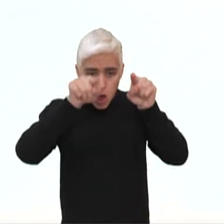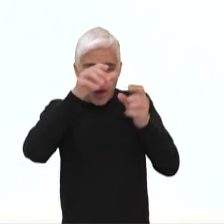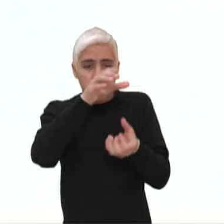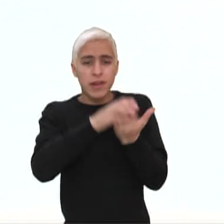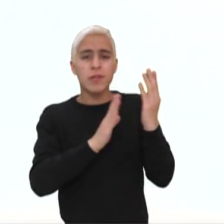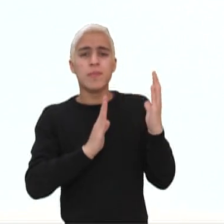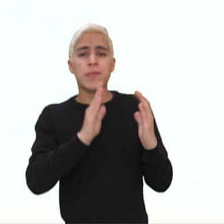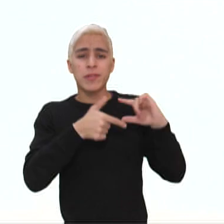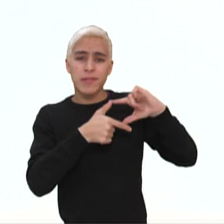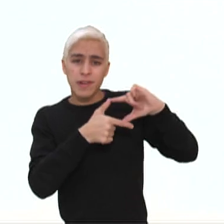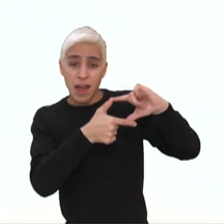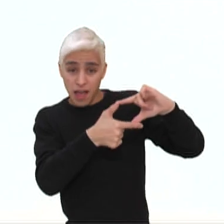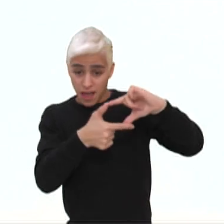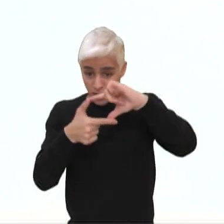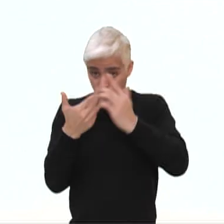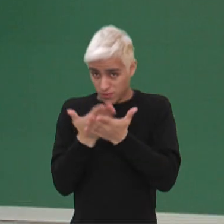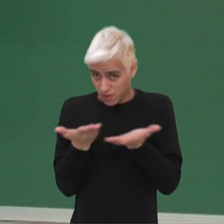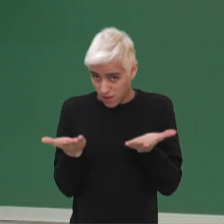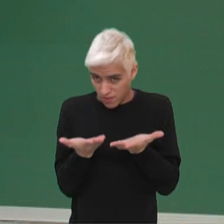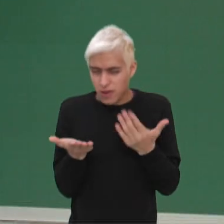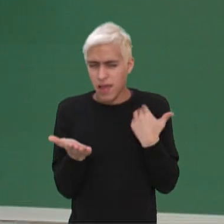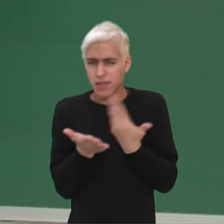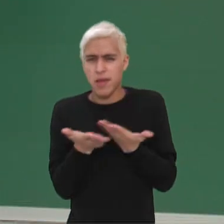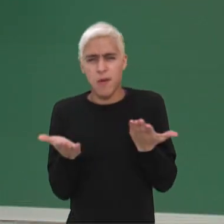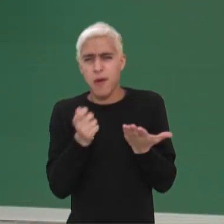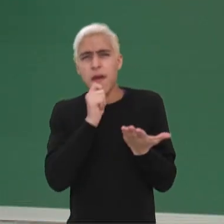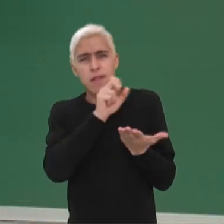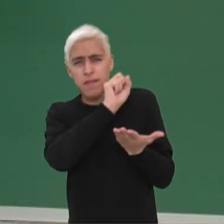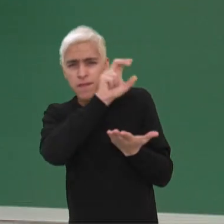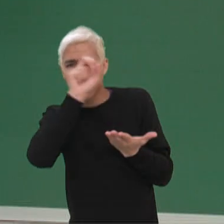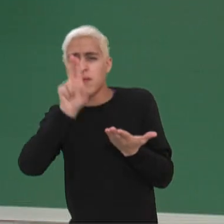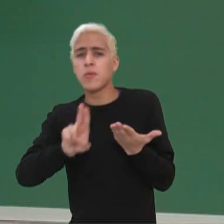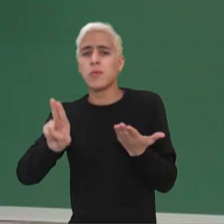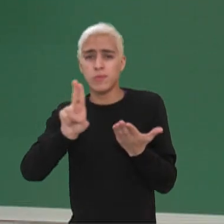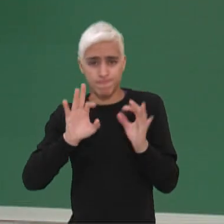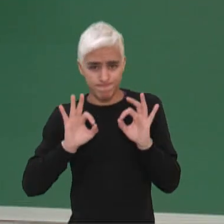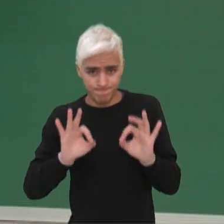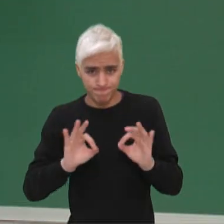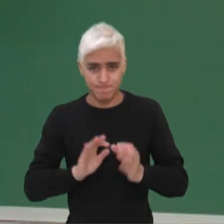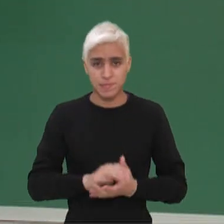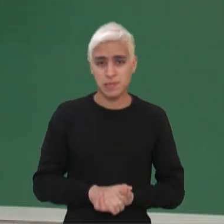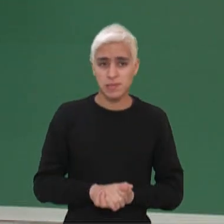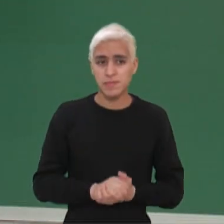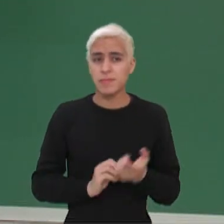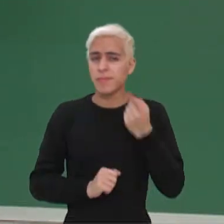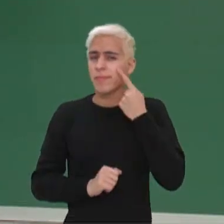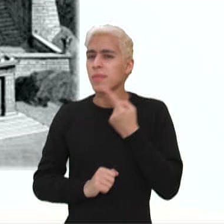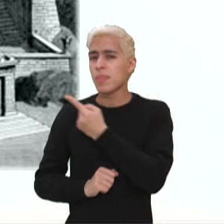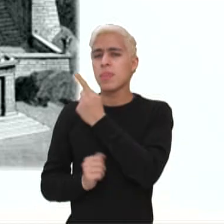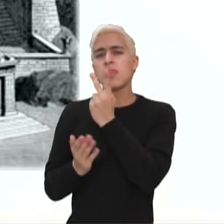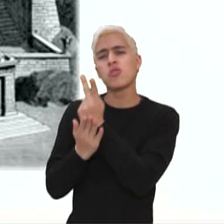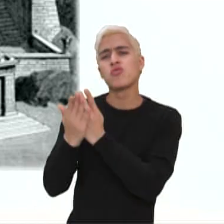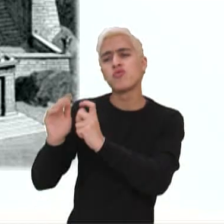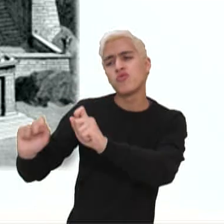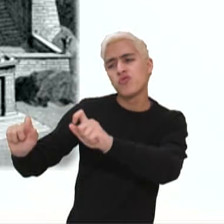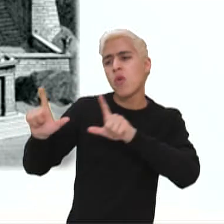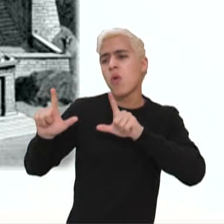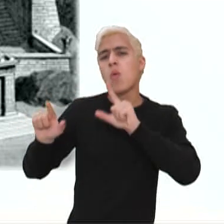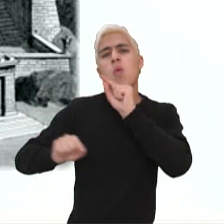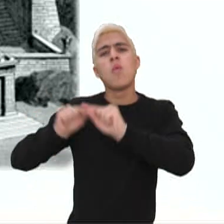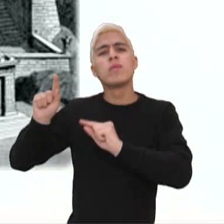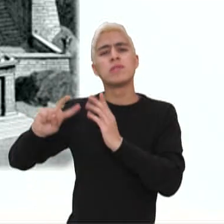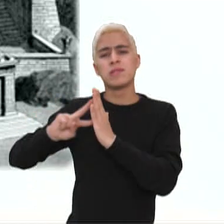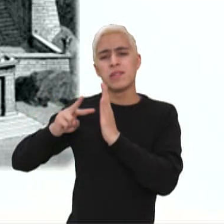clássico que nós estamos estudando agora e até hoje também é utilizado, certo? Aqui é uma ilustração do que